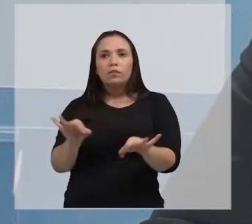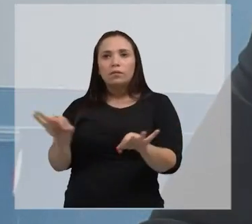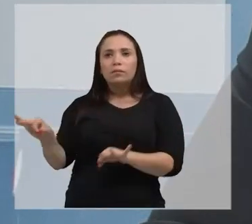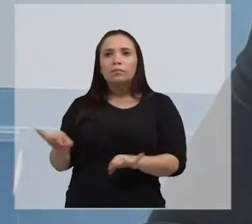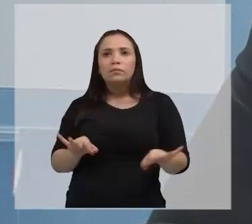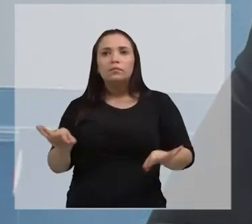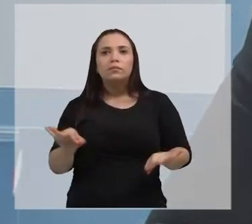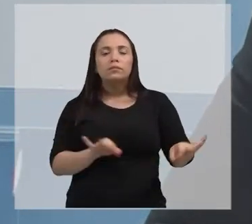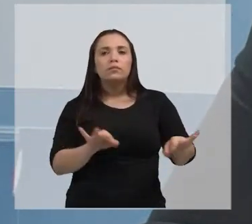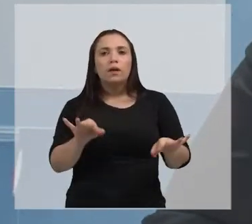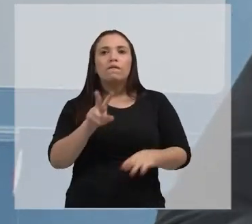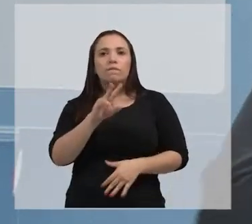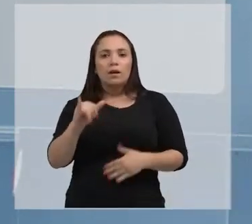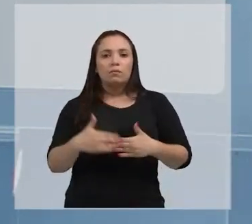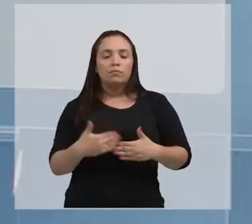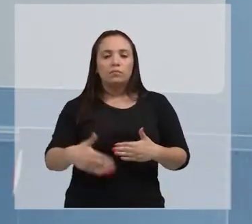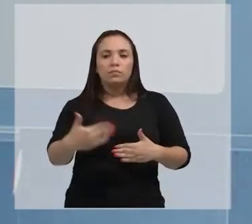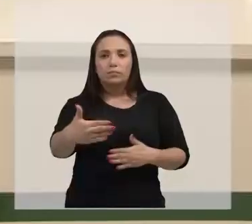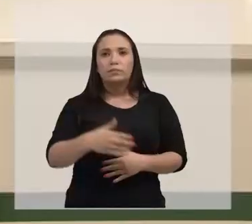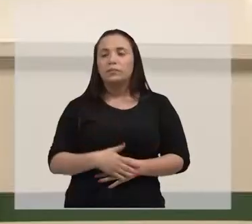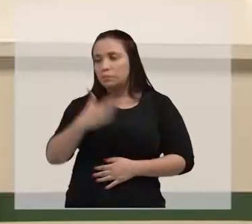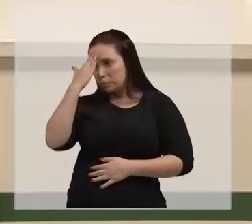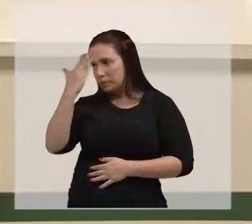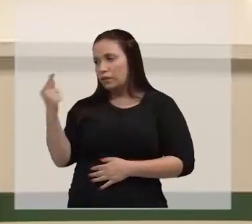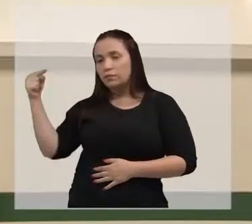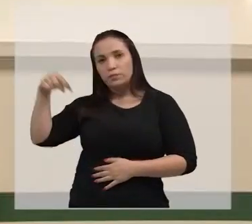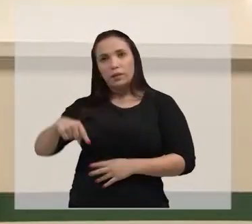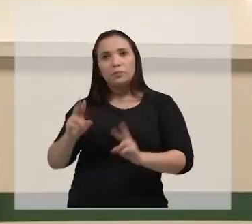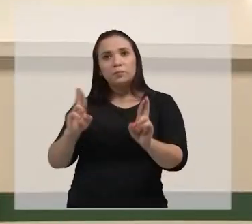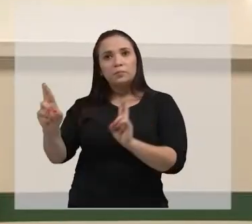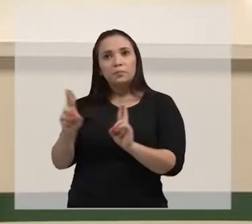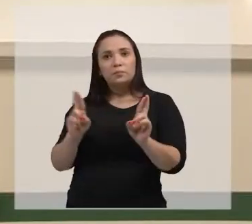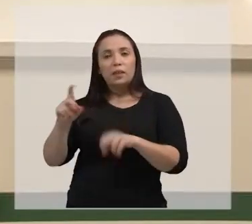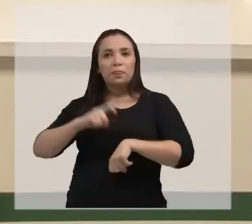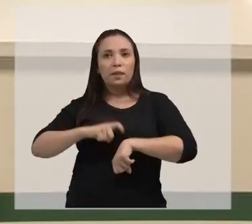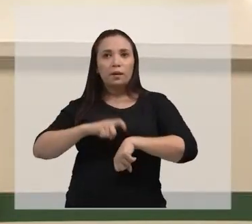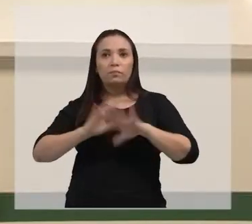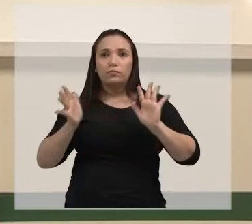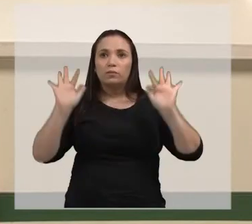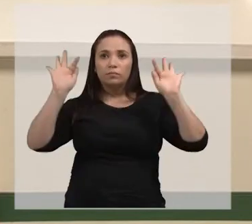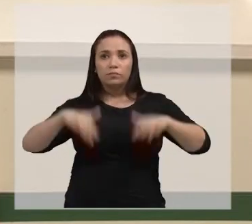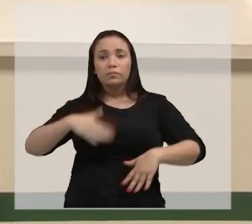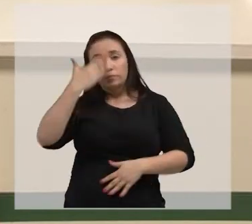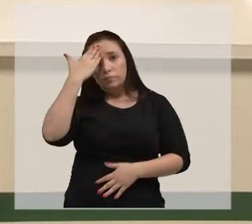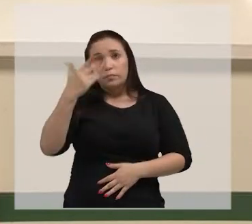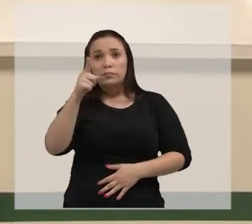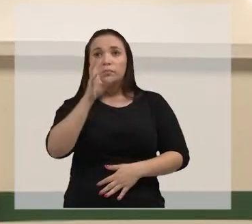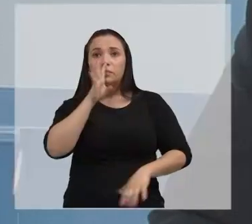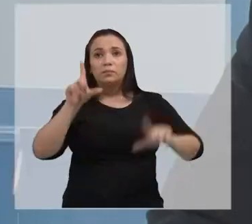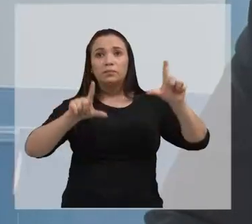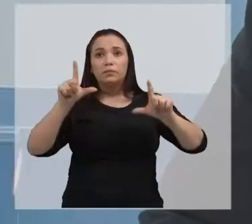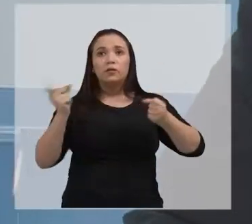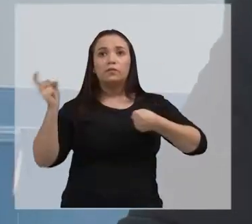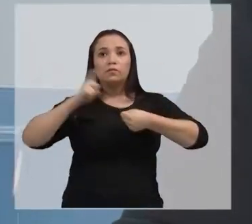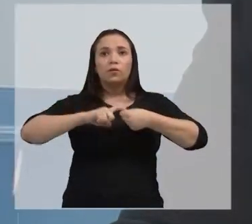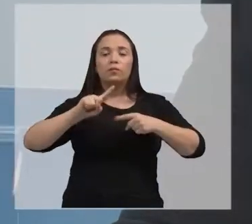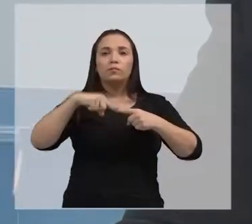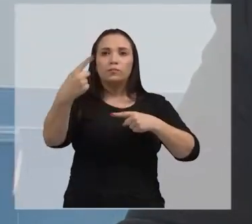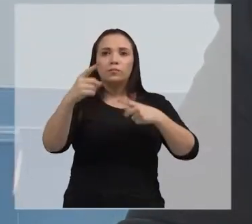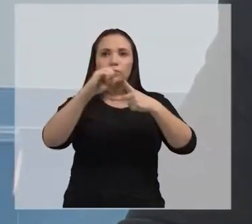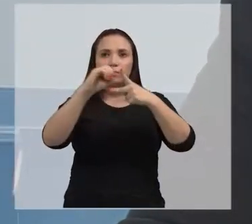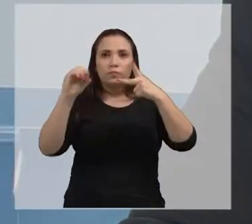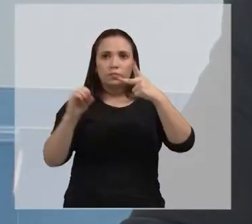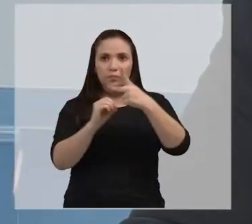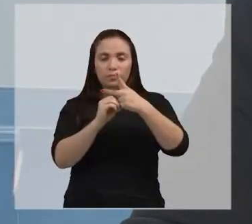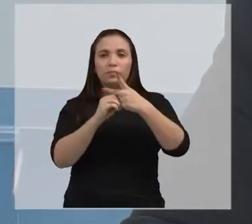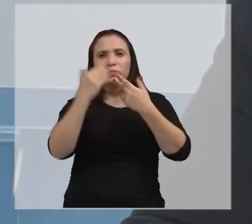agora nos últimos programas sobre esse assunto. Luiz, obrigado. Eu que agradeço. Não tenho tempo mais para nada. Agradeço a você, telespectador. Eu volto na próxima semana com mais um programa Pela